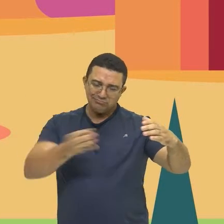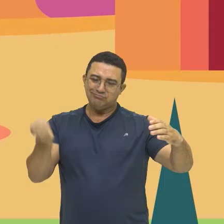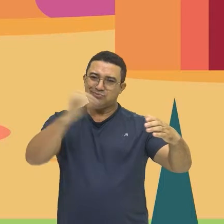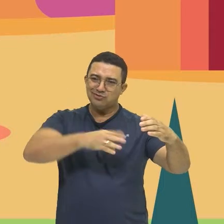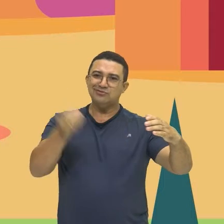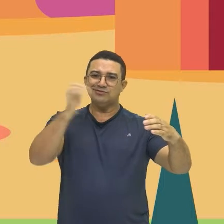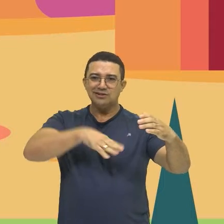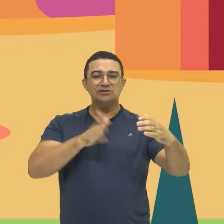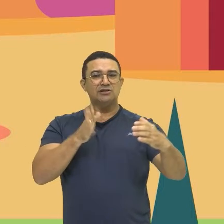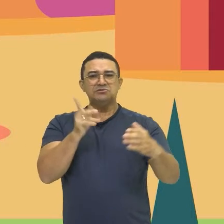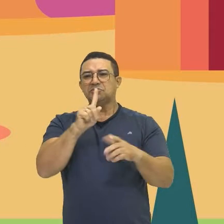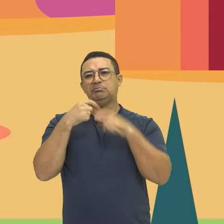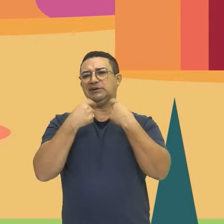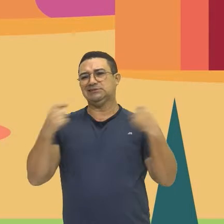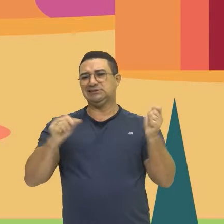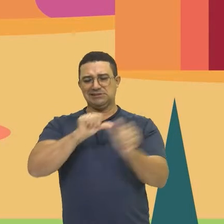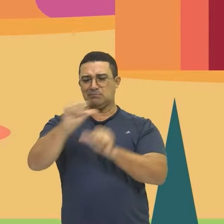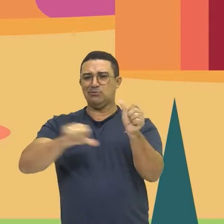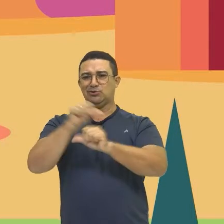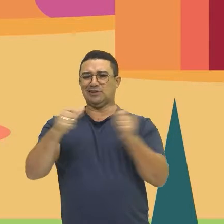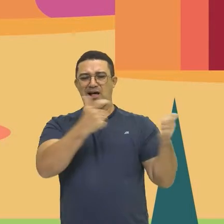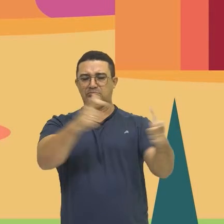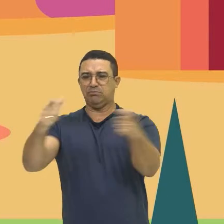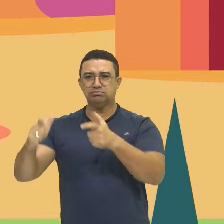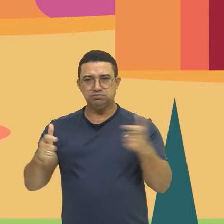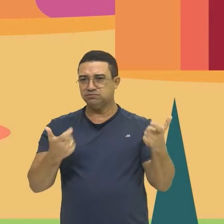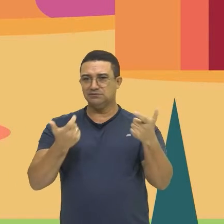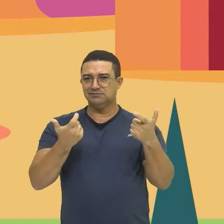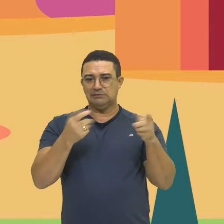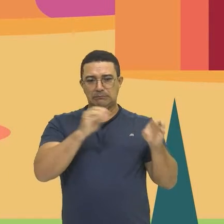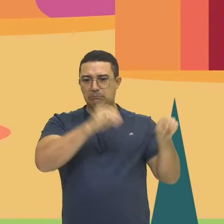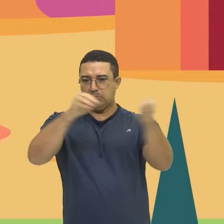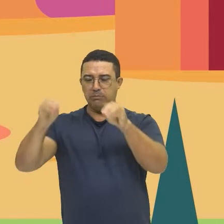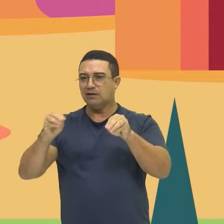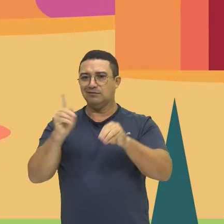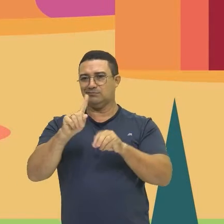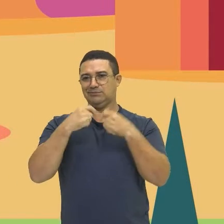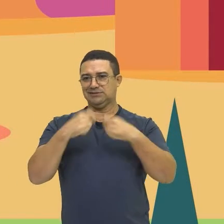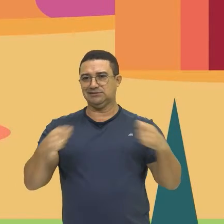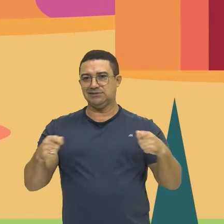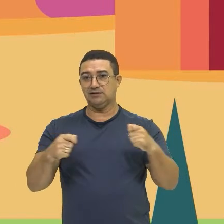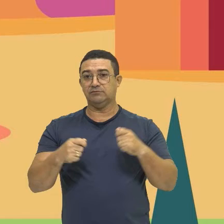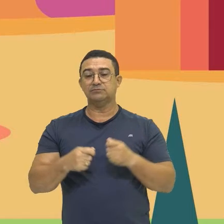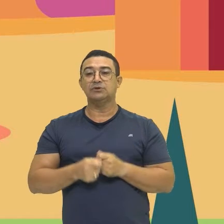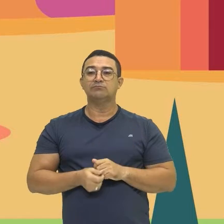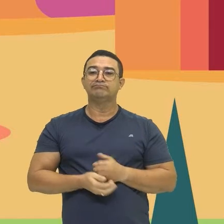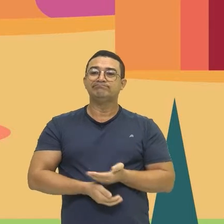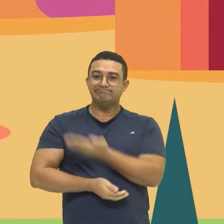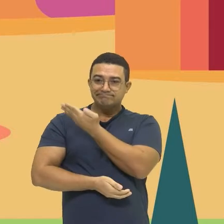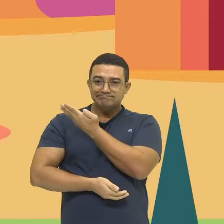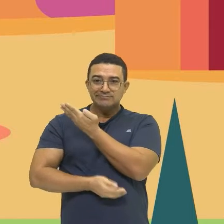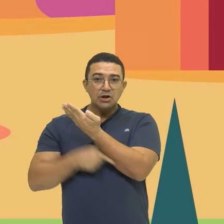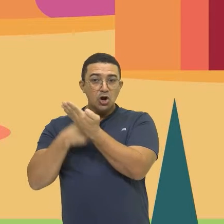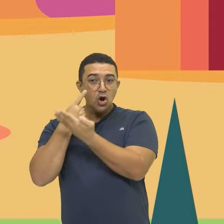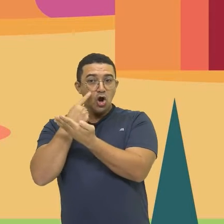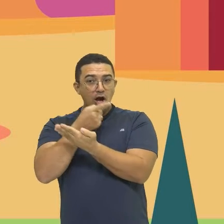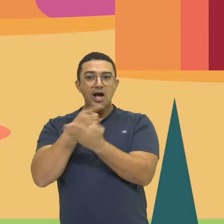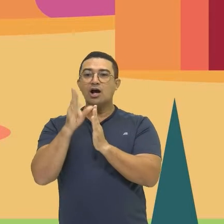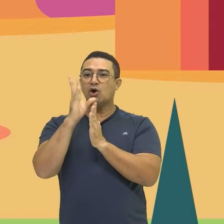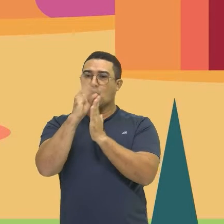mais a necessidade de mudar, certo? E aí eu trouxe para vocês justamente para vocês fixarem esse